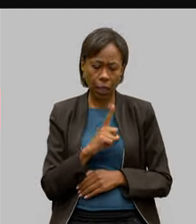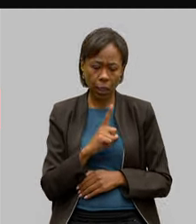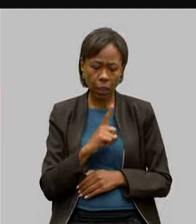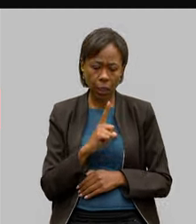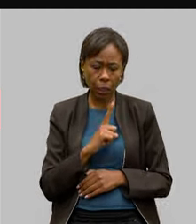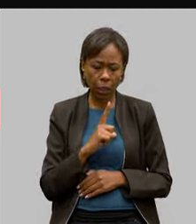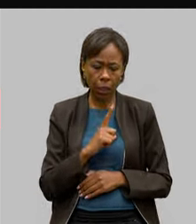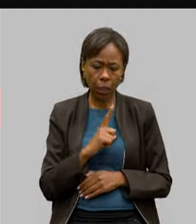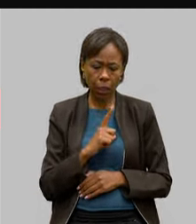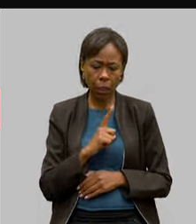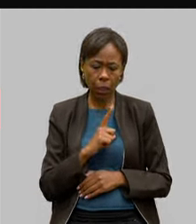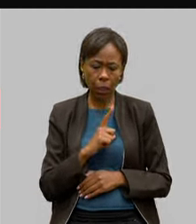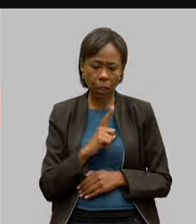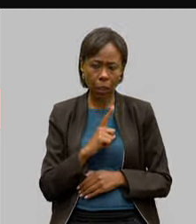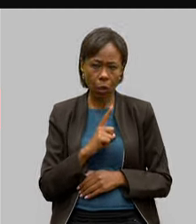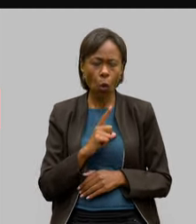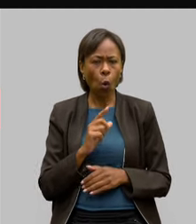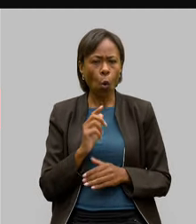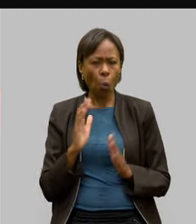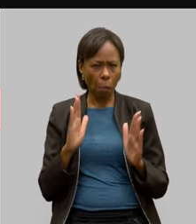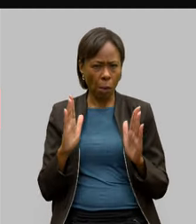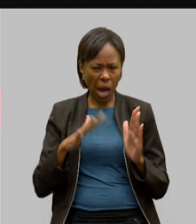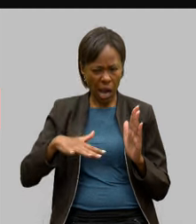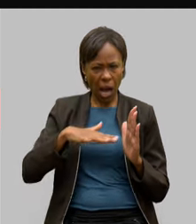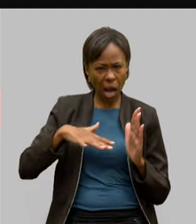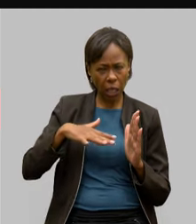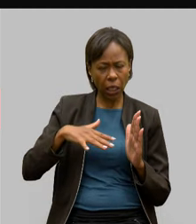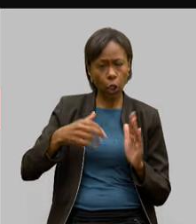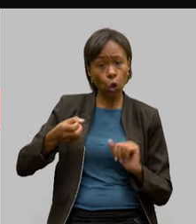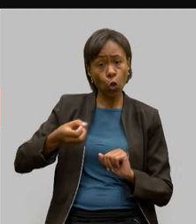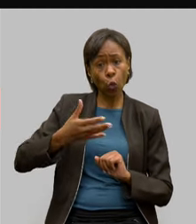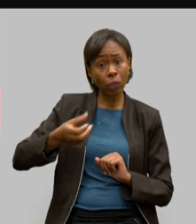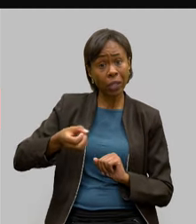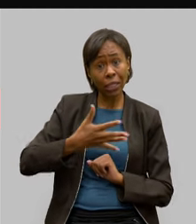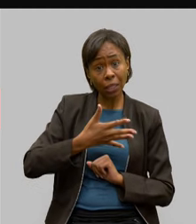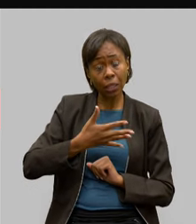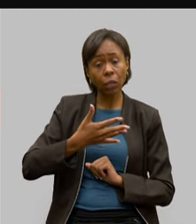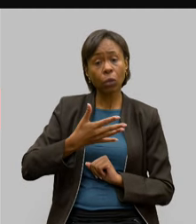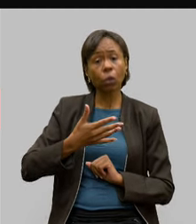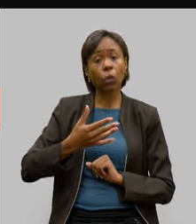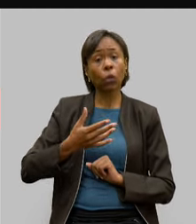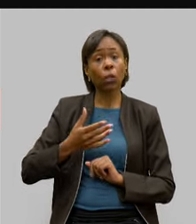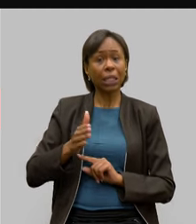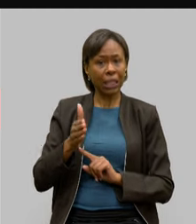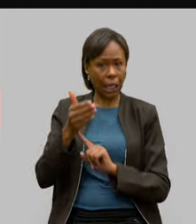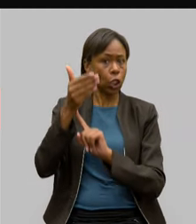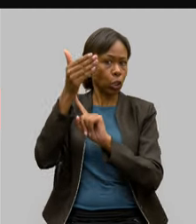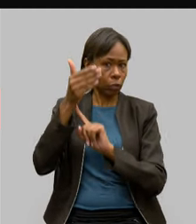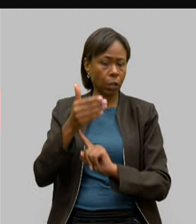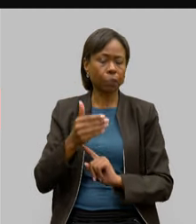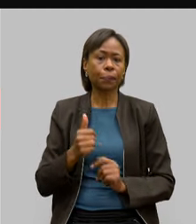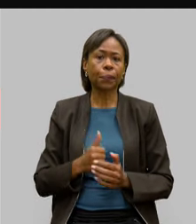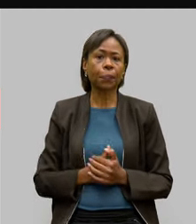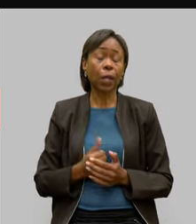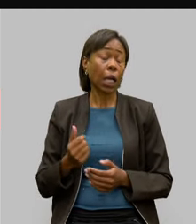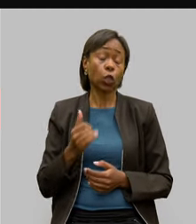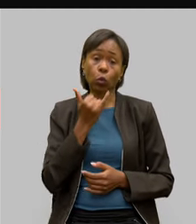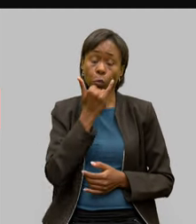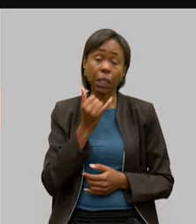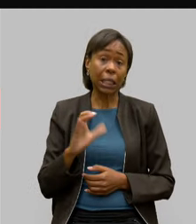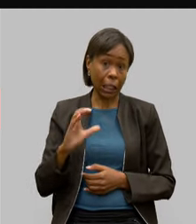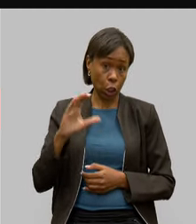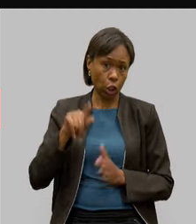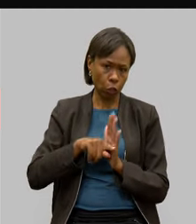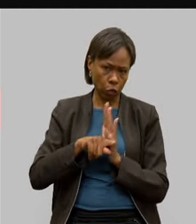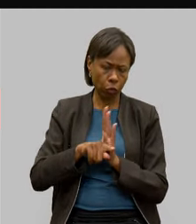um uma parte de inovação científica E aí eu fiz o seguinte também participei a gente foi até o final conseguimos ser aprovado tinha